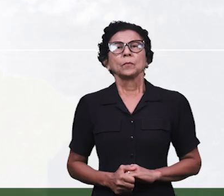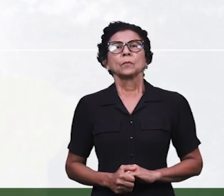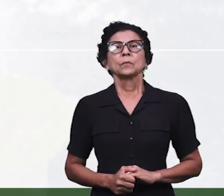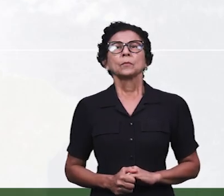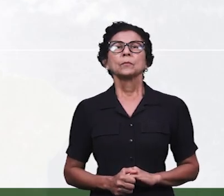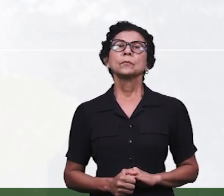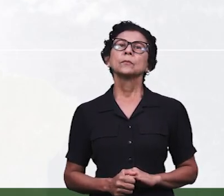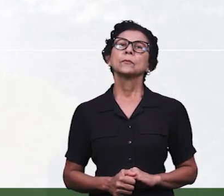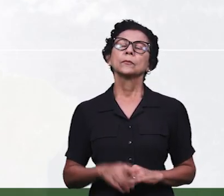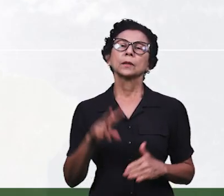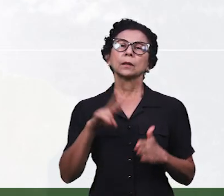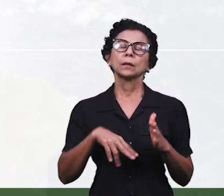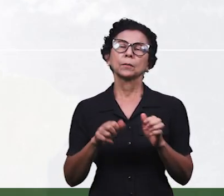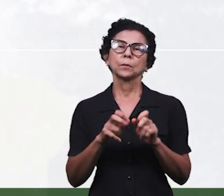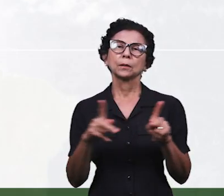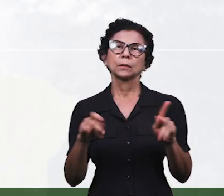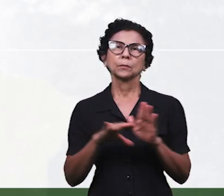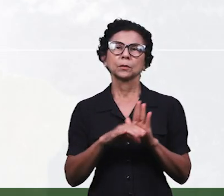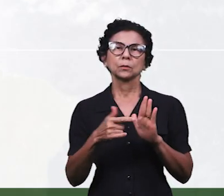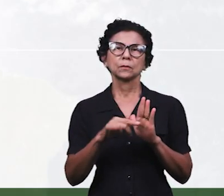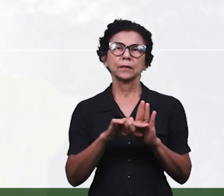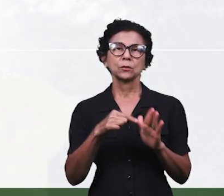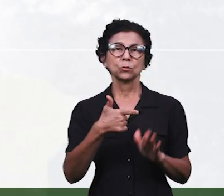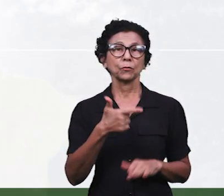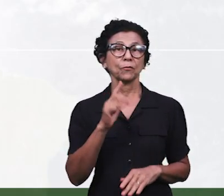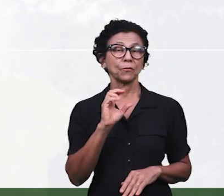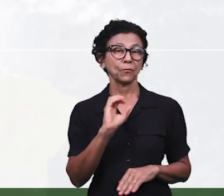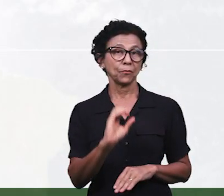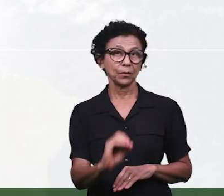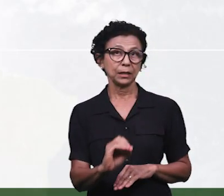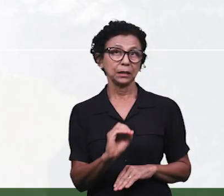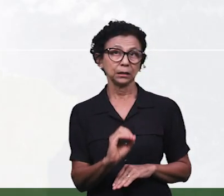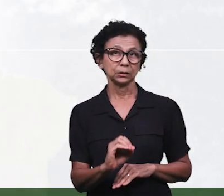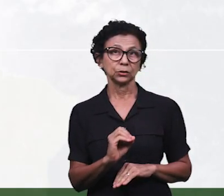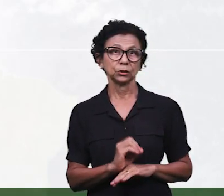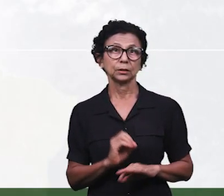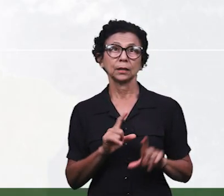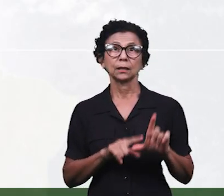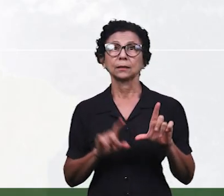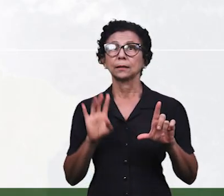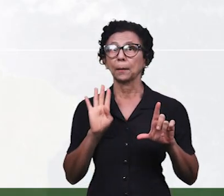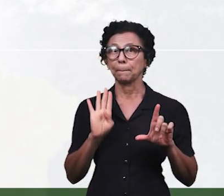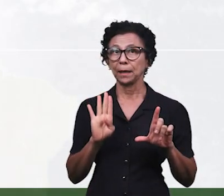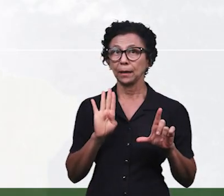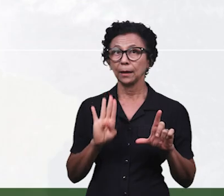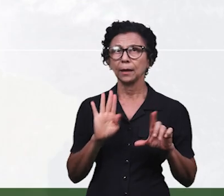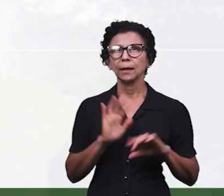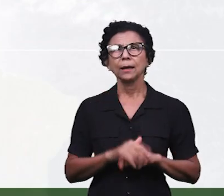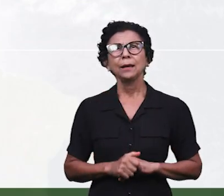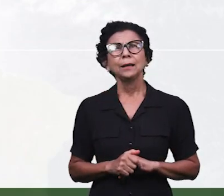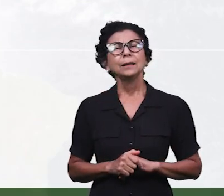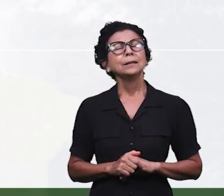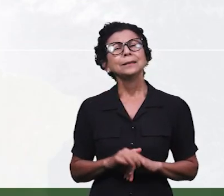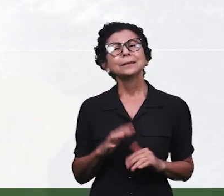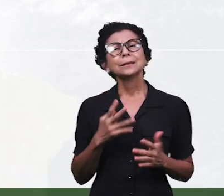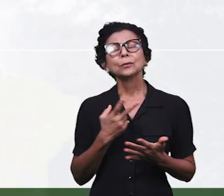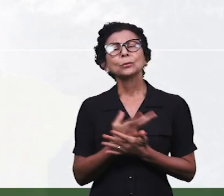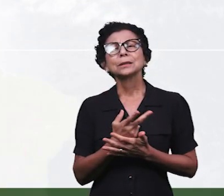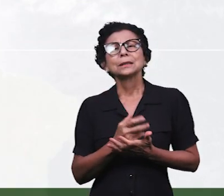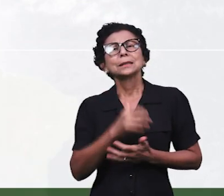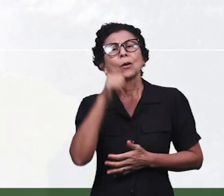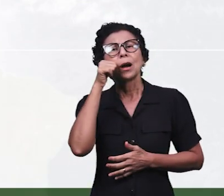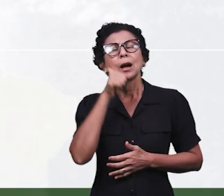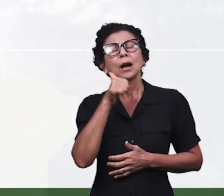Ela diz assim: lendo Apocalipse capítulo 2, verso 20, a segunda parte, na letra B, quais foram os prejuízos causados